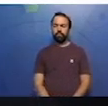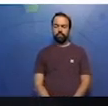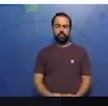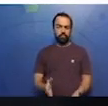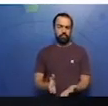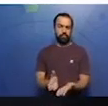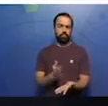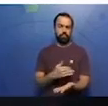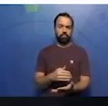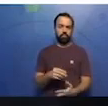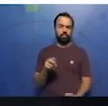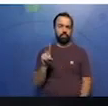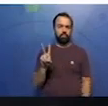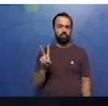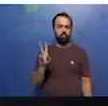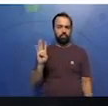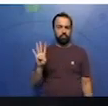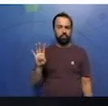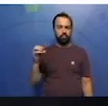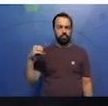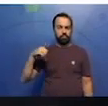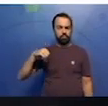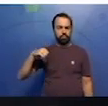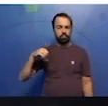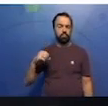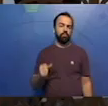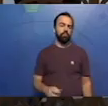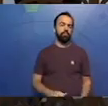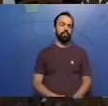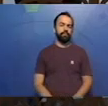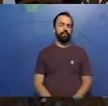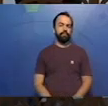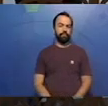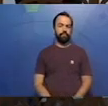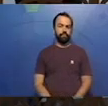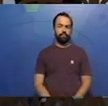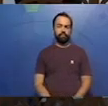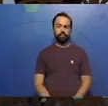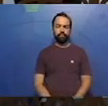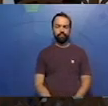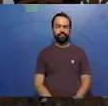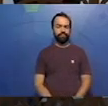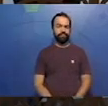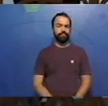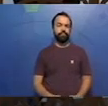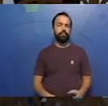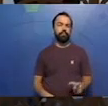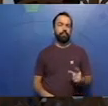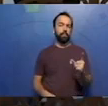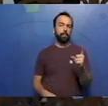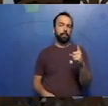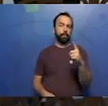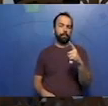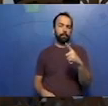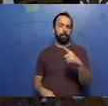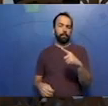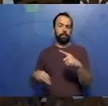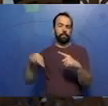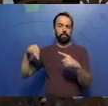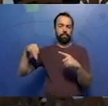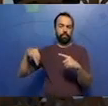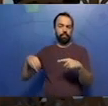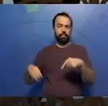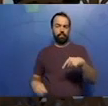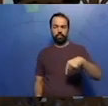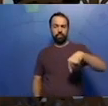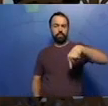Página 249, acompanhe a leitura. Quando o ponteiro dos minutos está no número